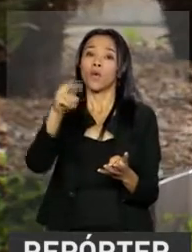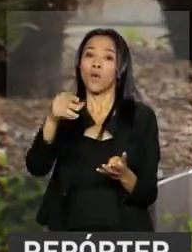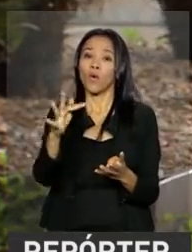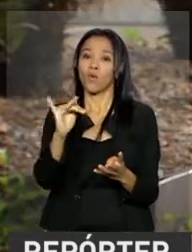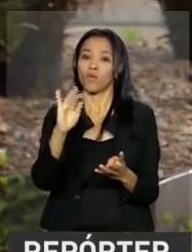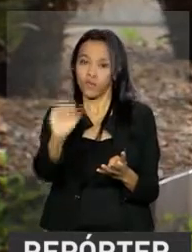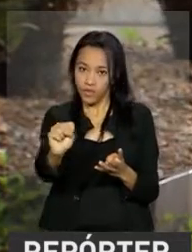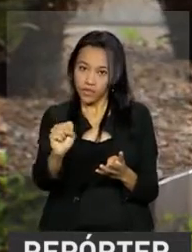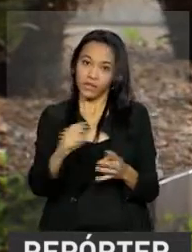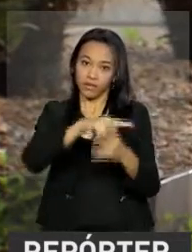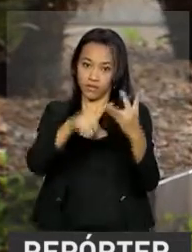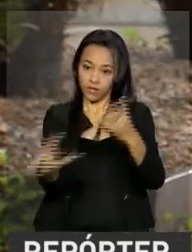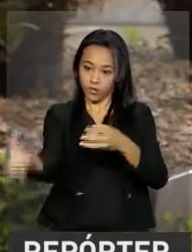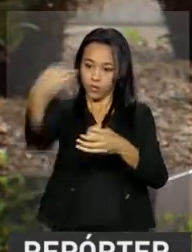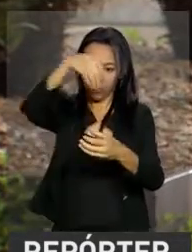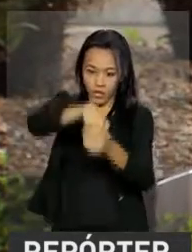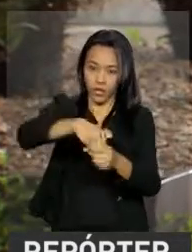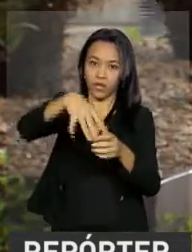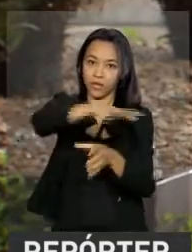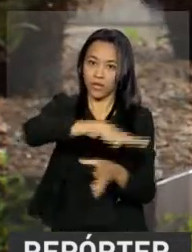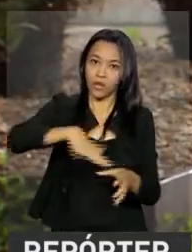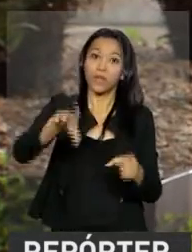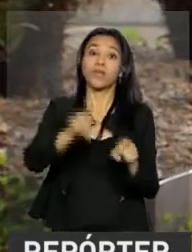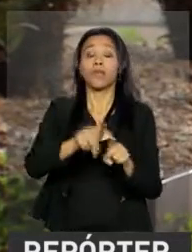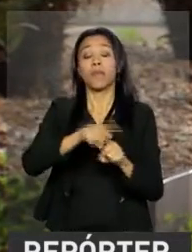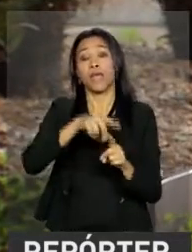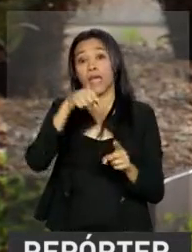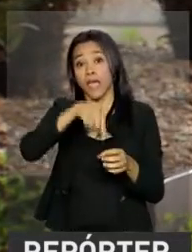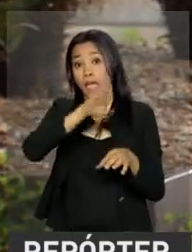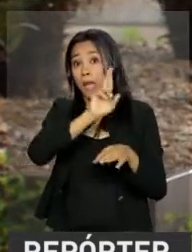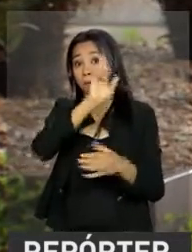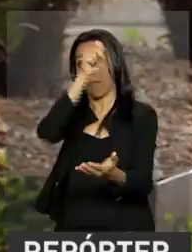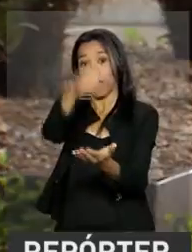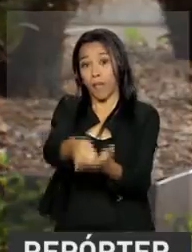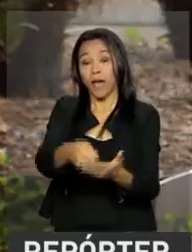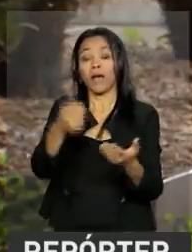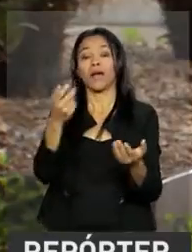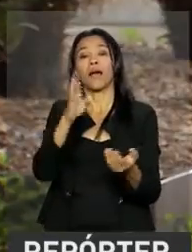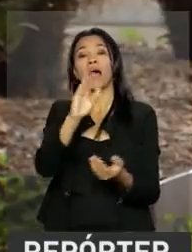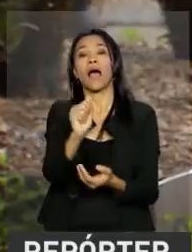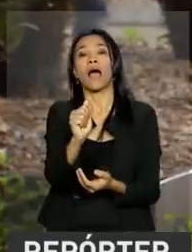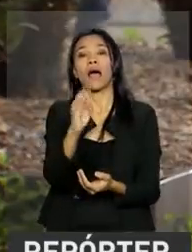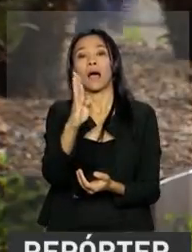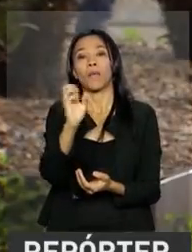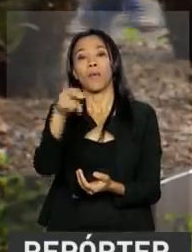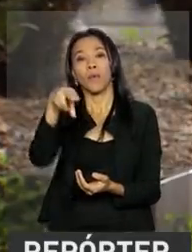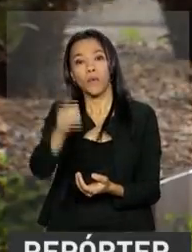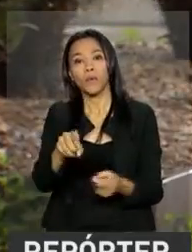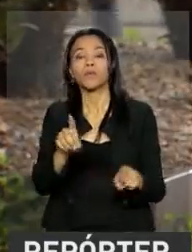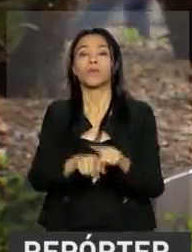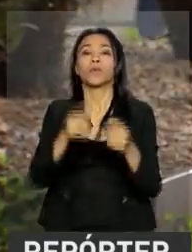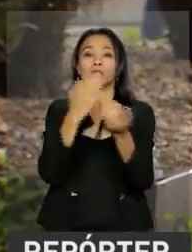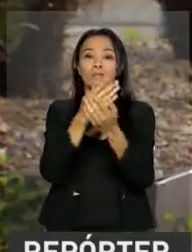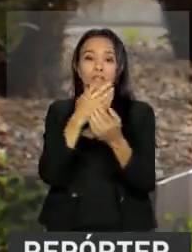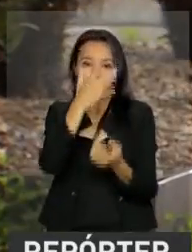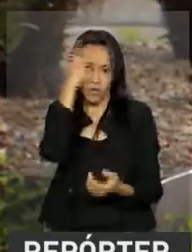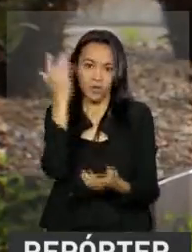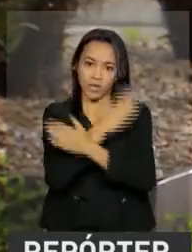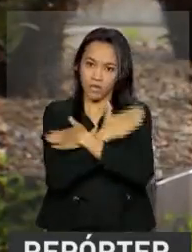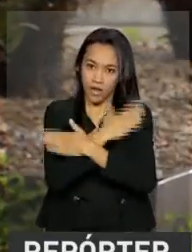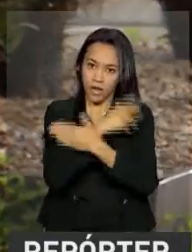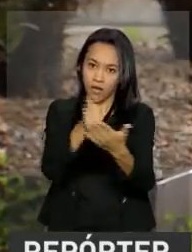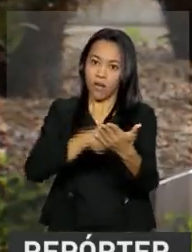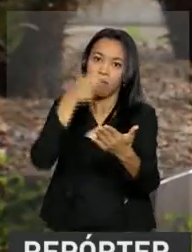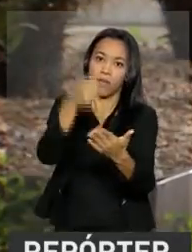por exemplo, de aposentadorias, do seguro-desemprego, do abono salarial, do benefício de prestação continuada e do Bolsa Família.